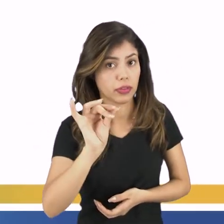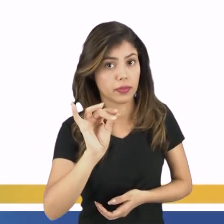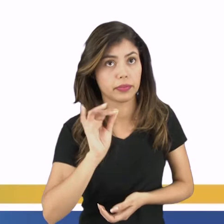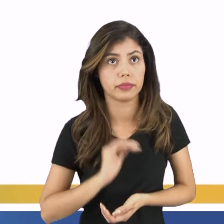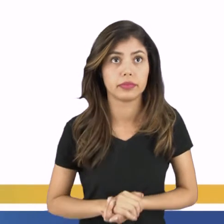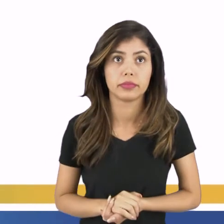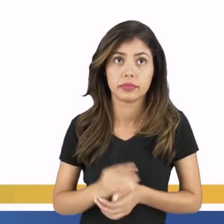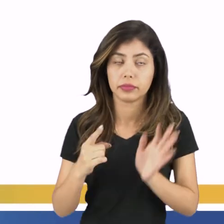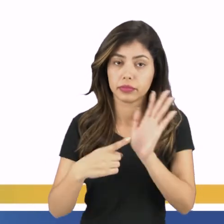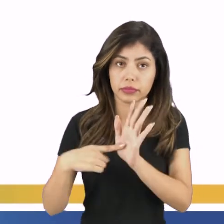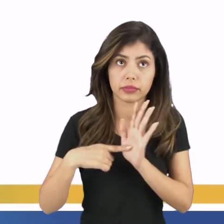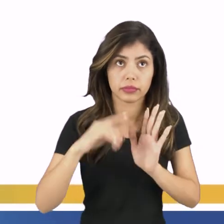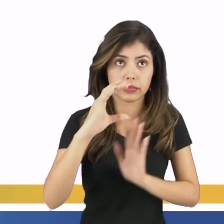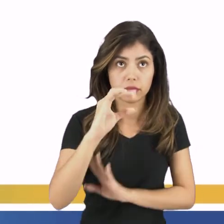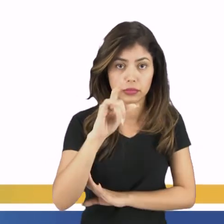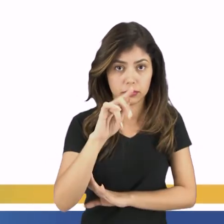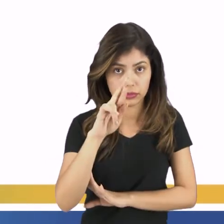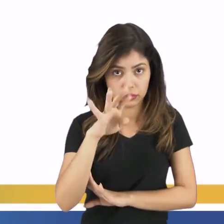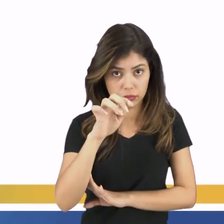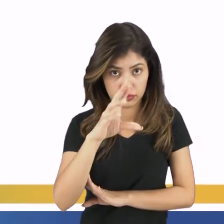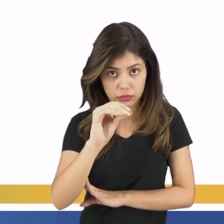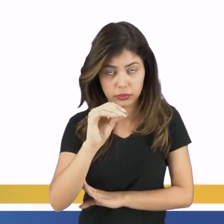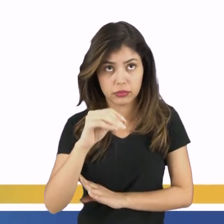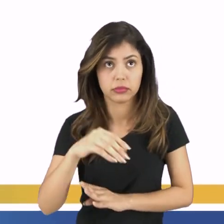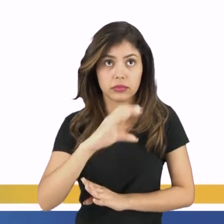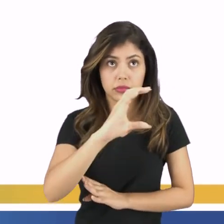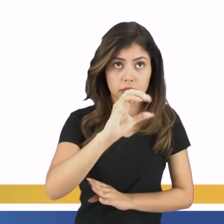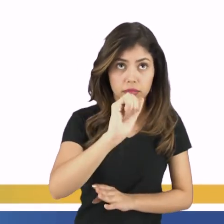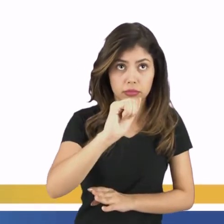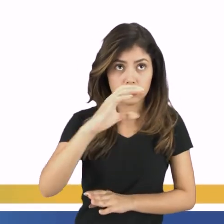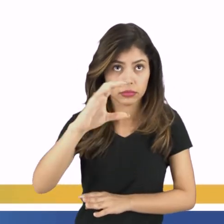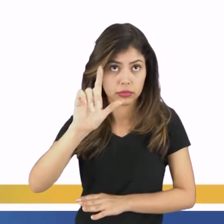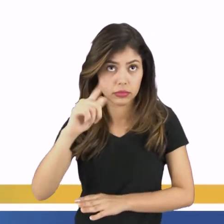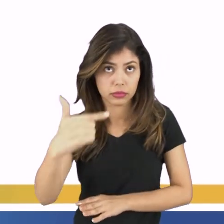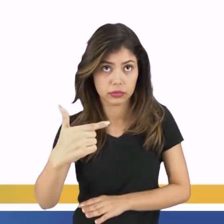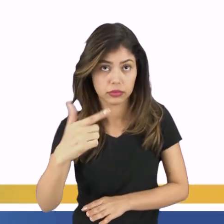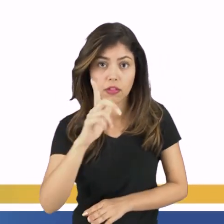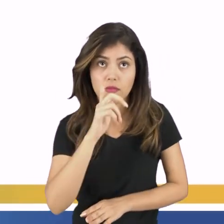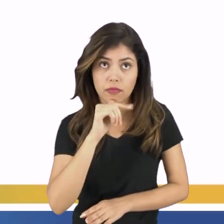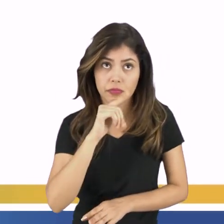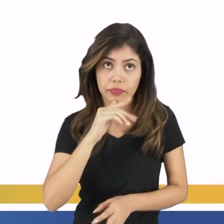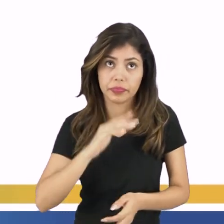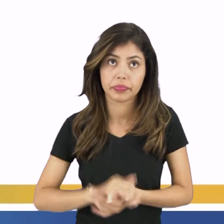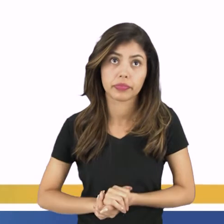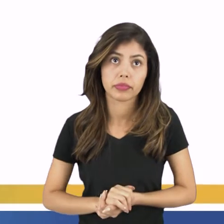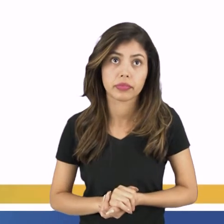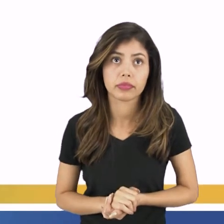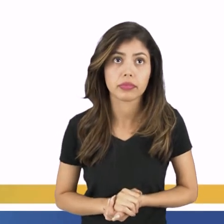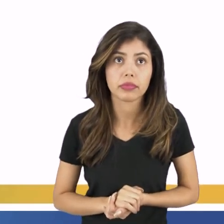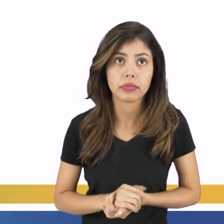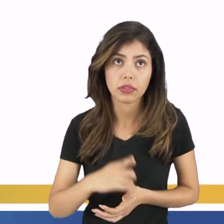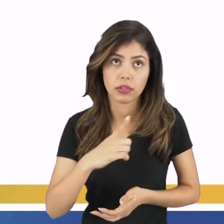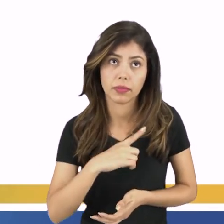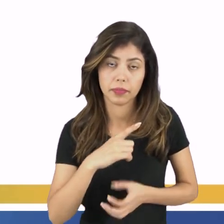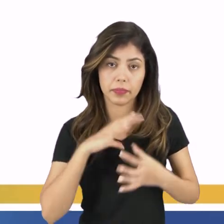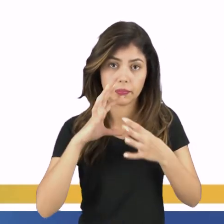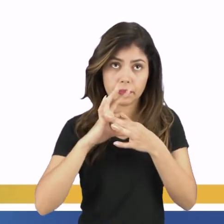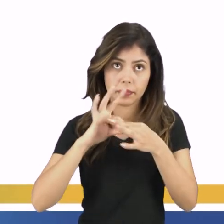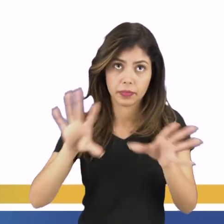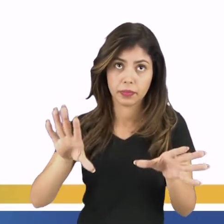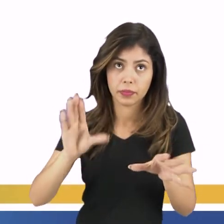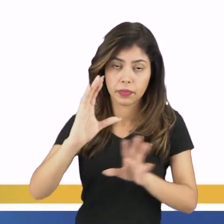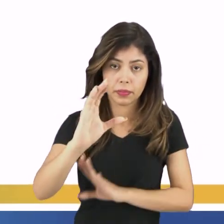aí nós temos aqui, ó, cloreto de cálcio em água, que é em meio aquoso, a gente tem a liberação